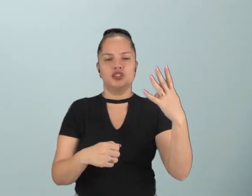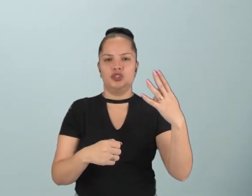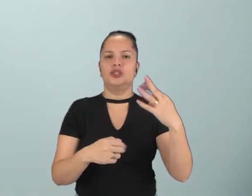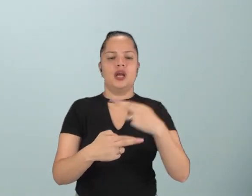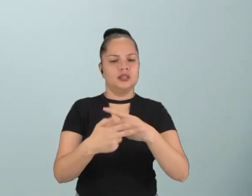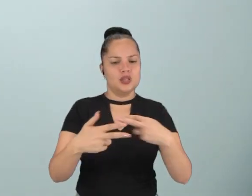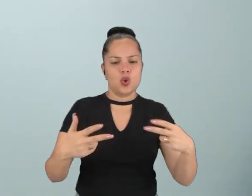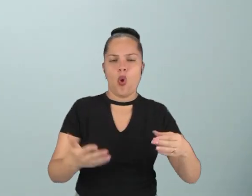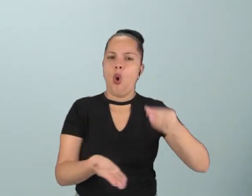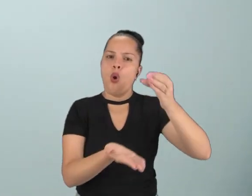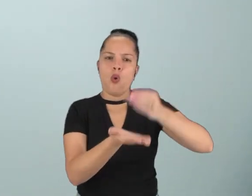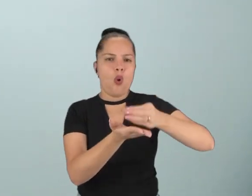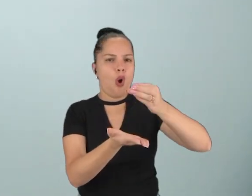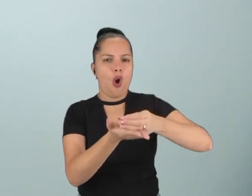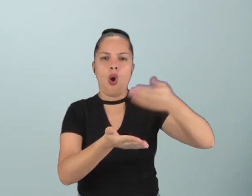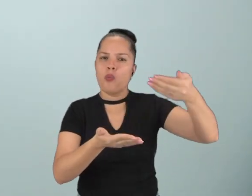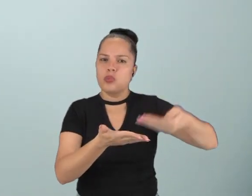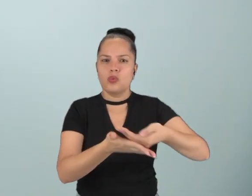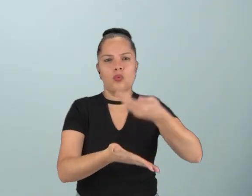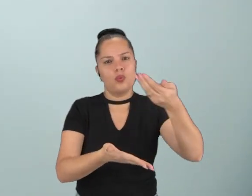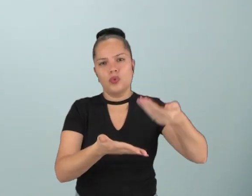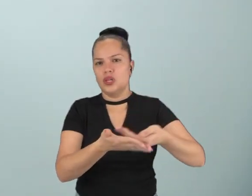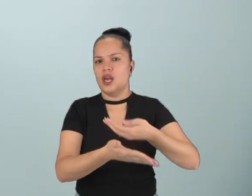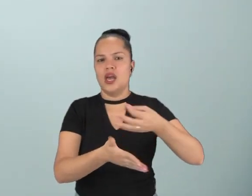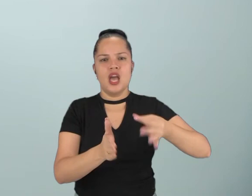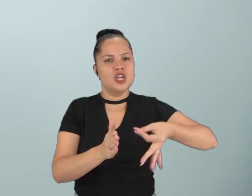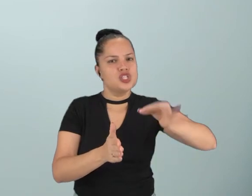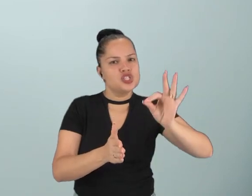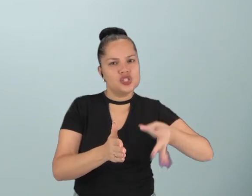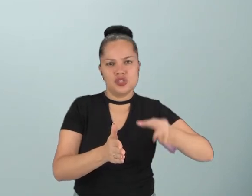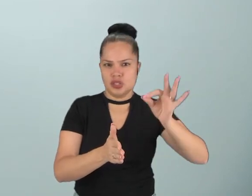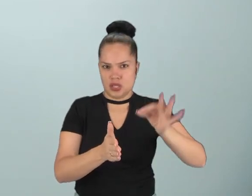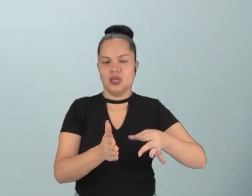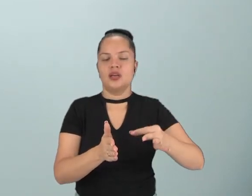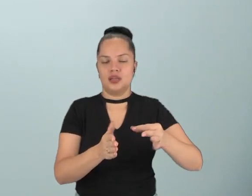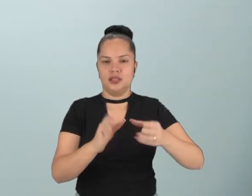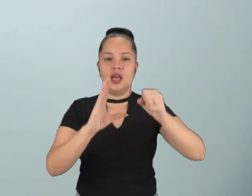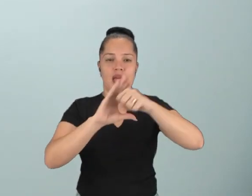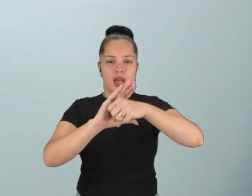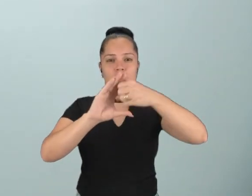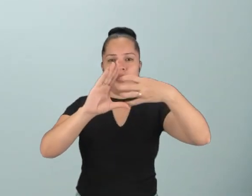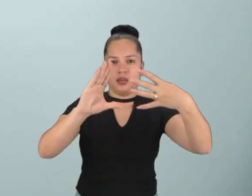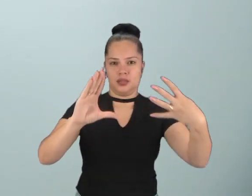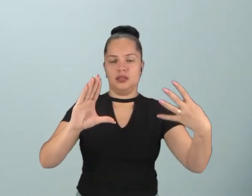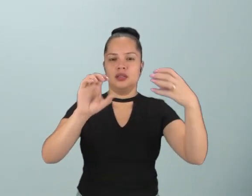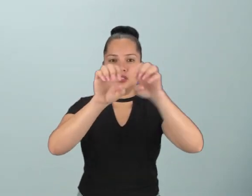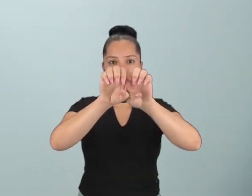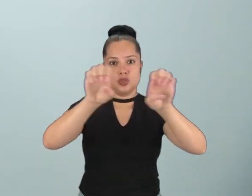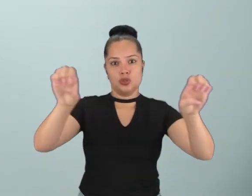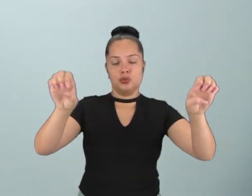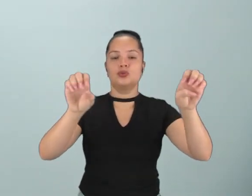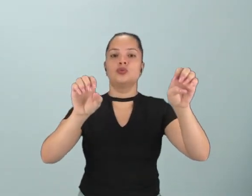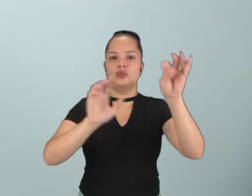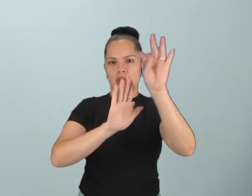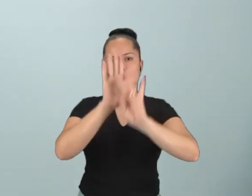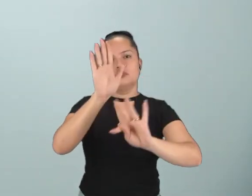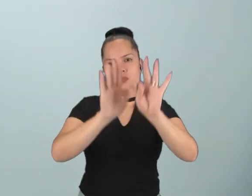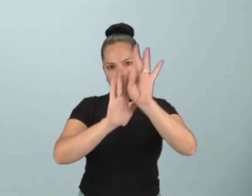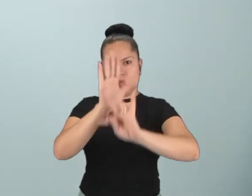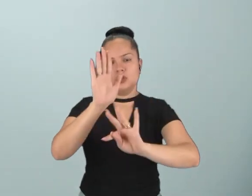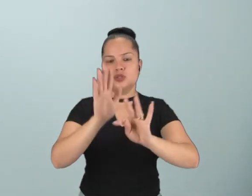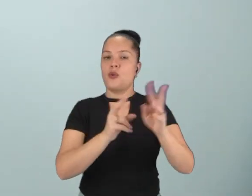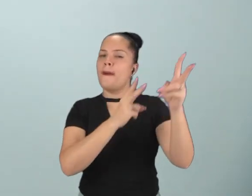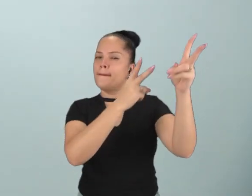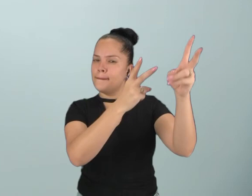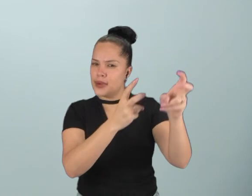quarto, se é uma xícara, enfim. Então, por essas características, por essa estrutura de cada gênero textual, ajuda a gente a perceber